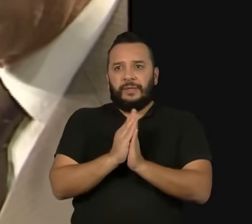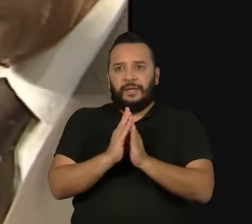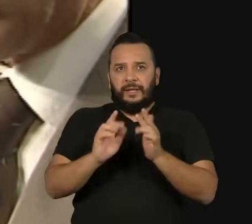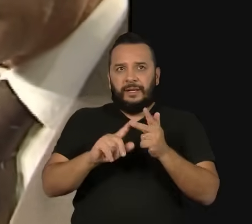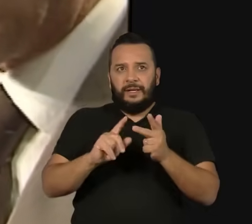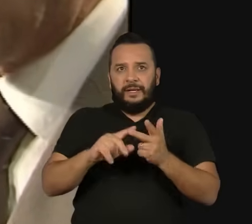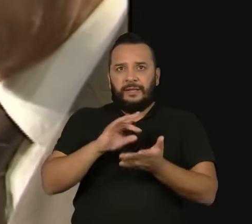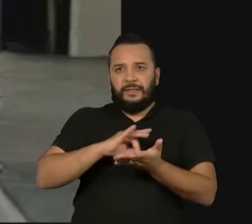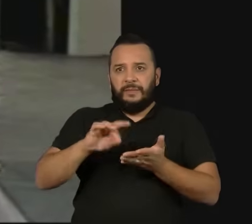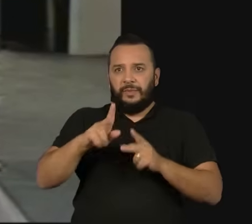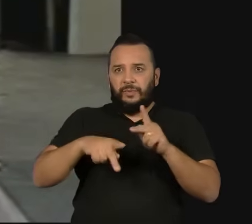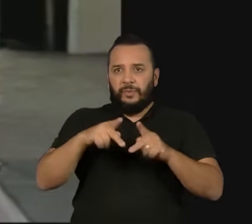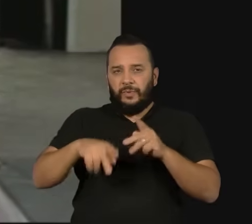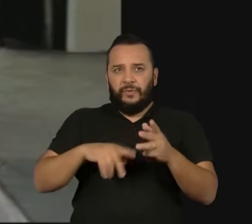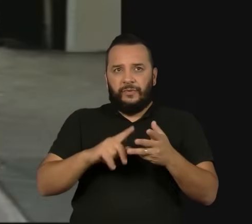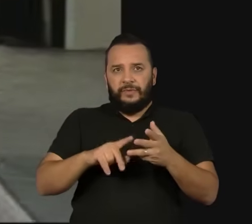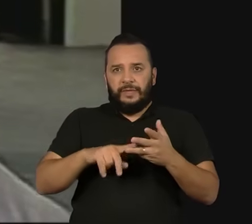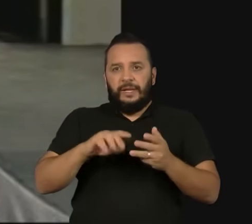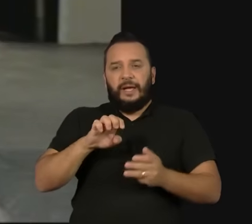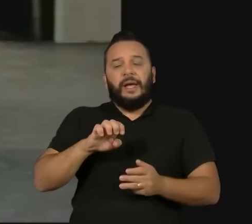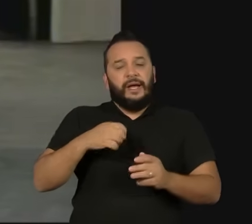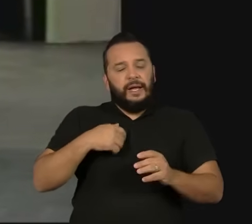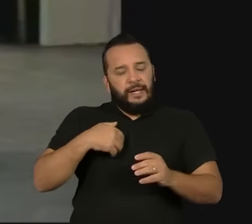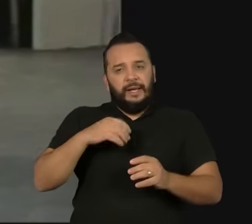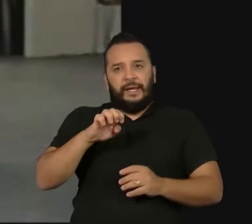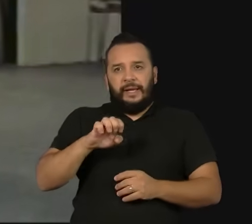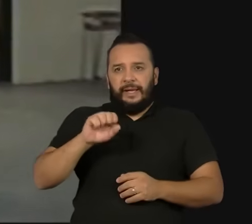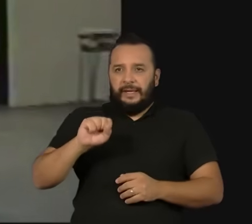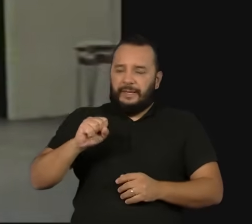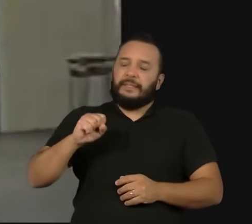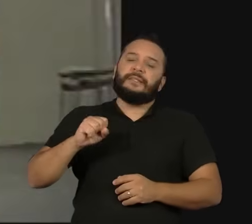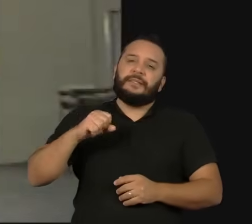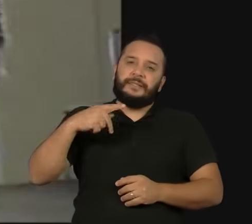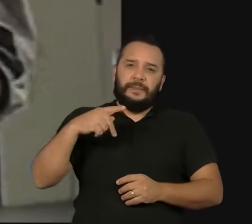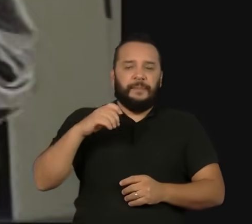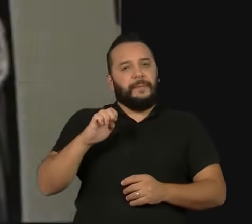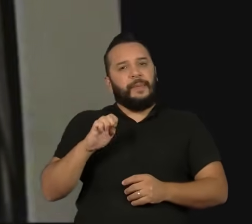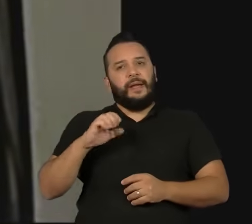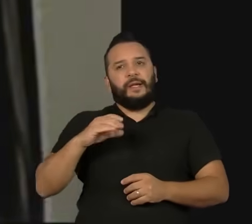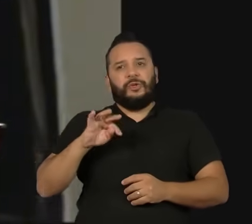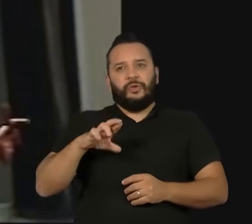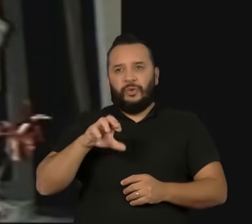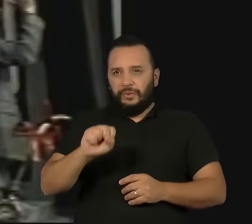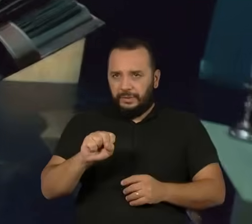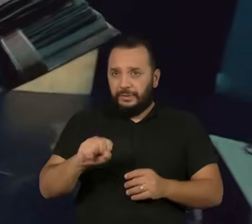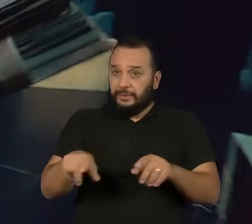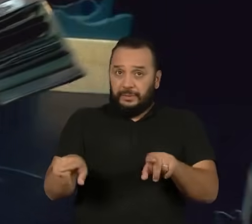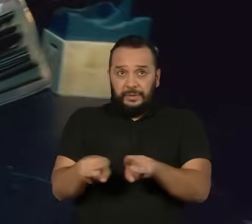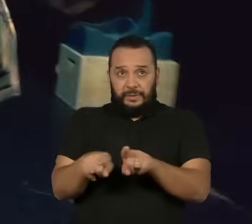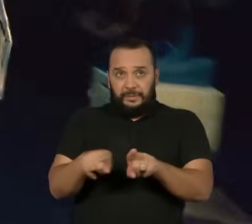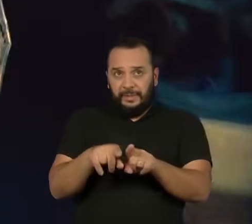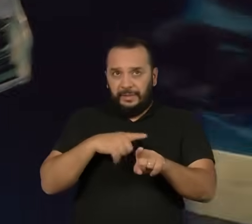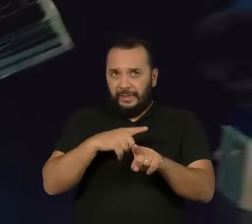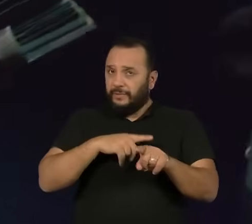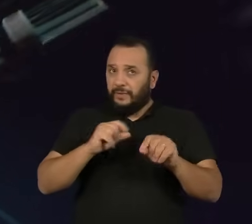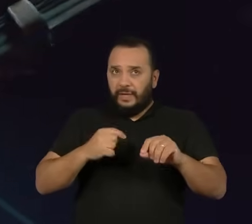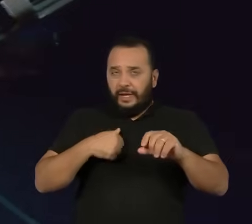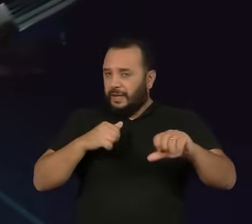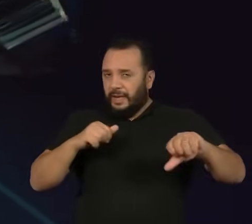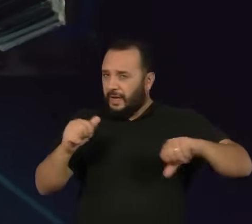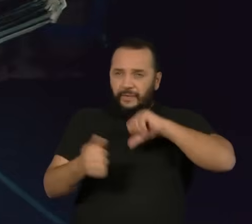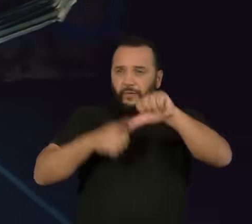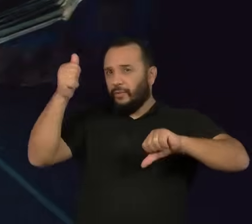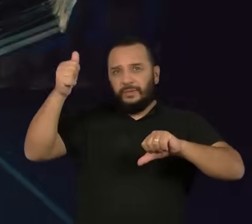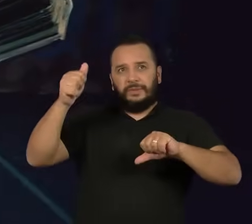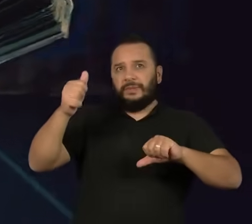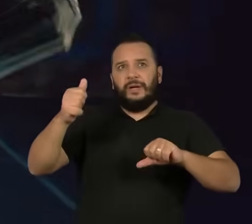do Povo e Espectros. Peças que causaram uma verdadeira revolução na dramaturgia mundial, com reflexos até os